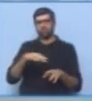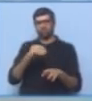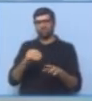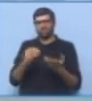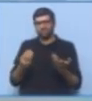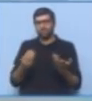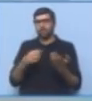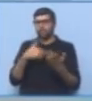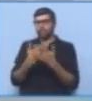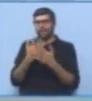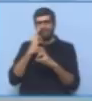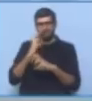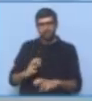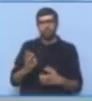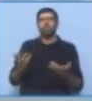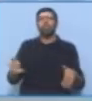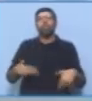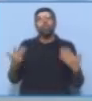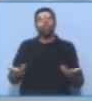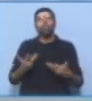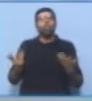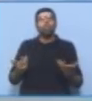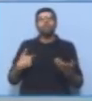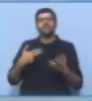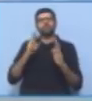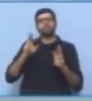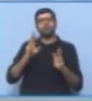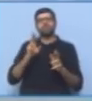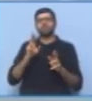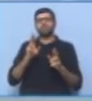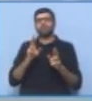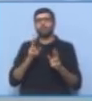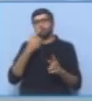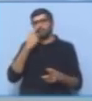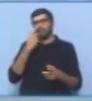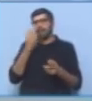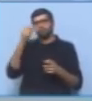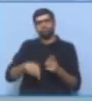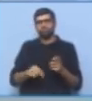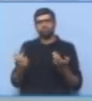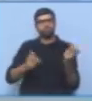levou a essa investigação, ou foram esperanças que se conjugam no imediato,